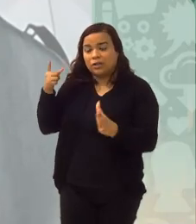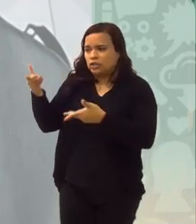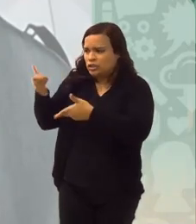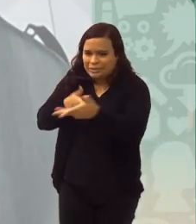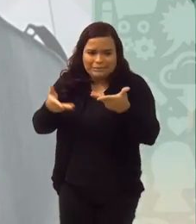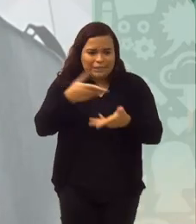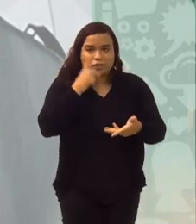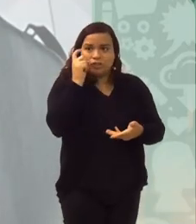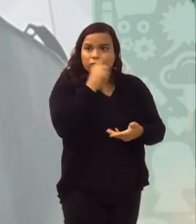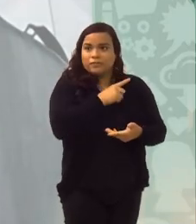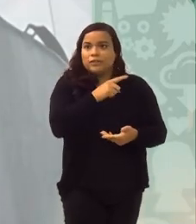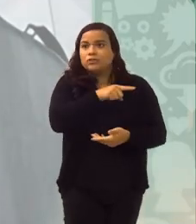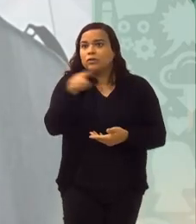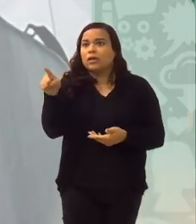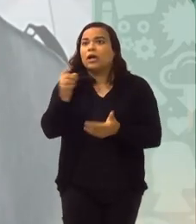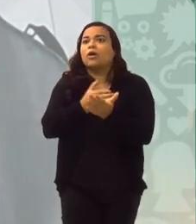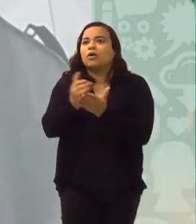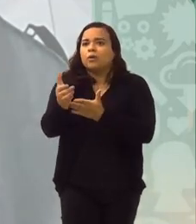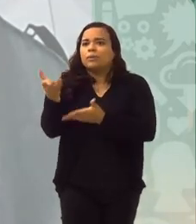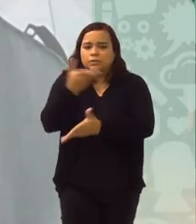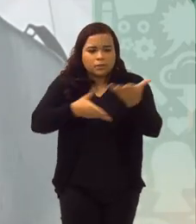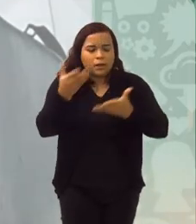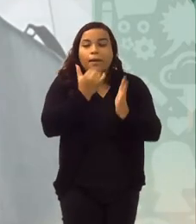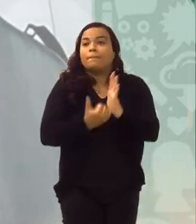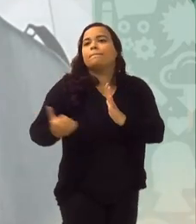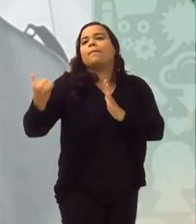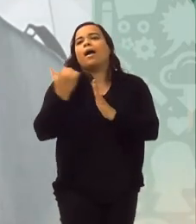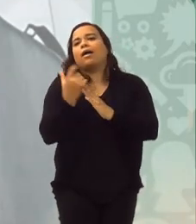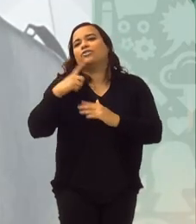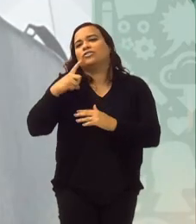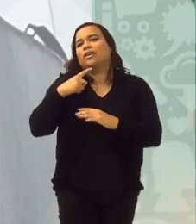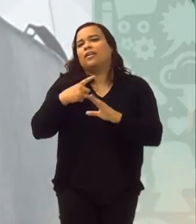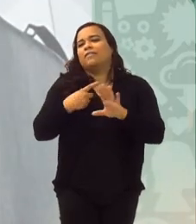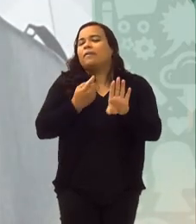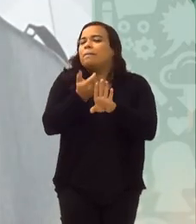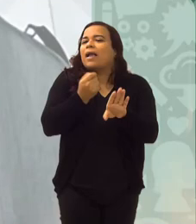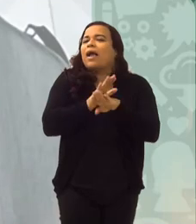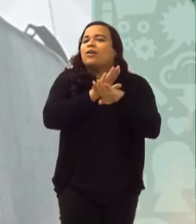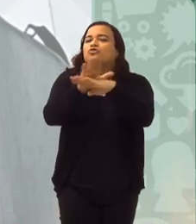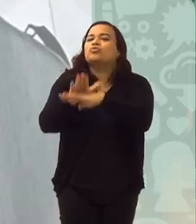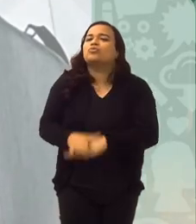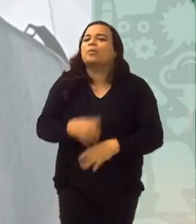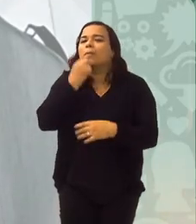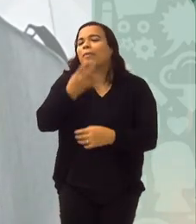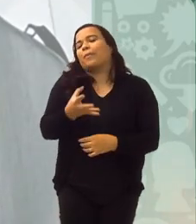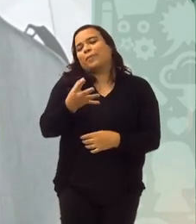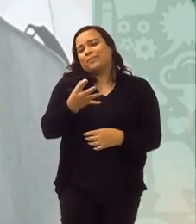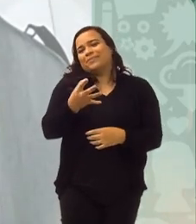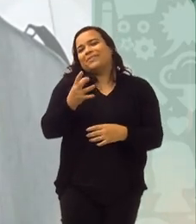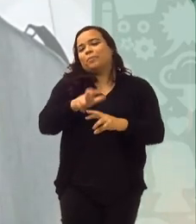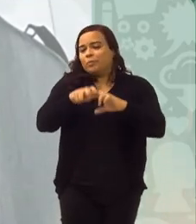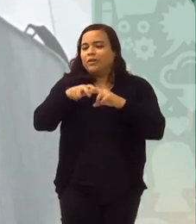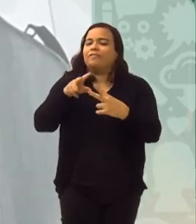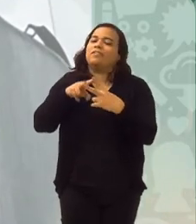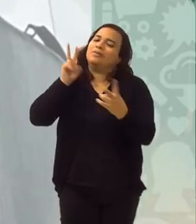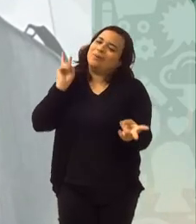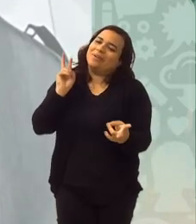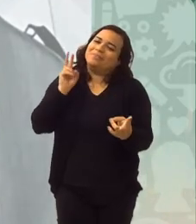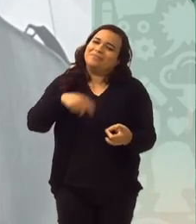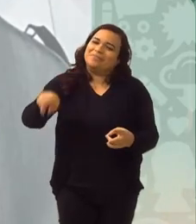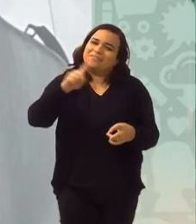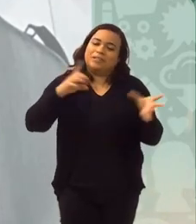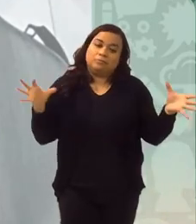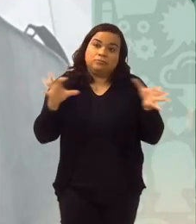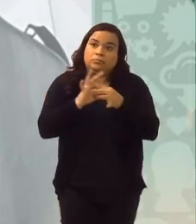essas crianças que já tinham até dificuldade assim, de interação com o outro, elas passaram a interagir melhor. Então, assim, houve até um